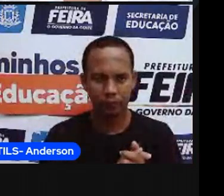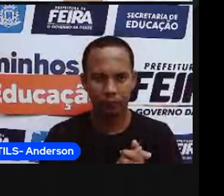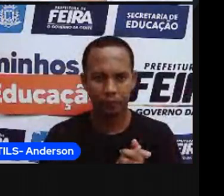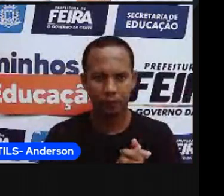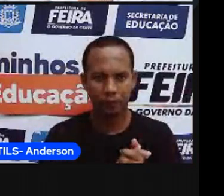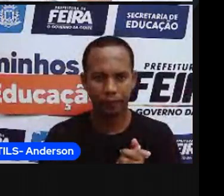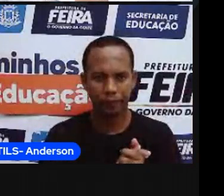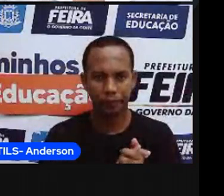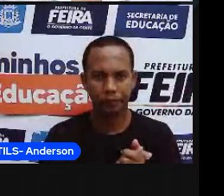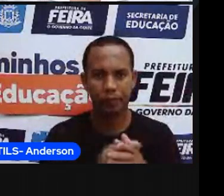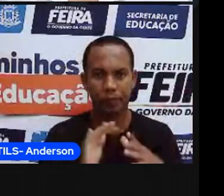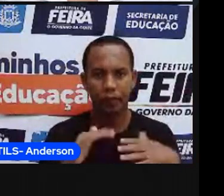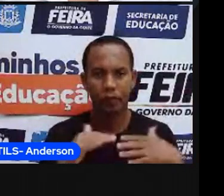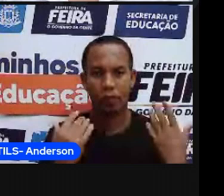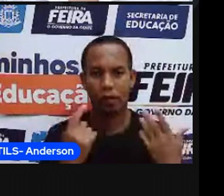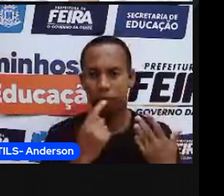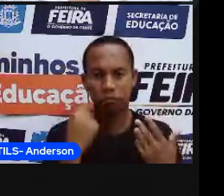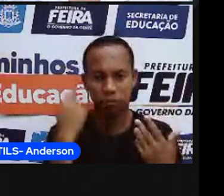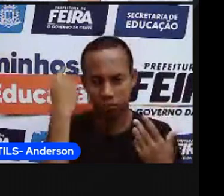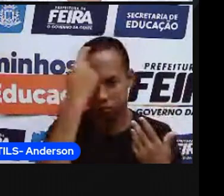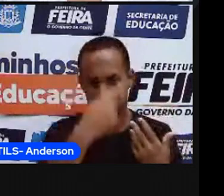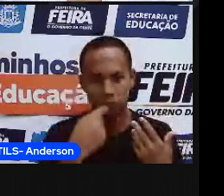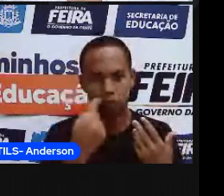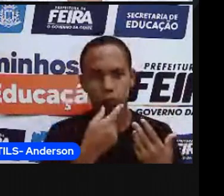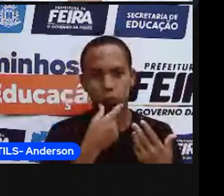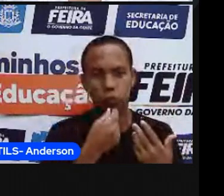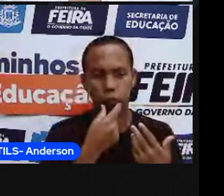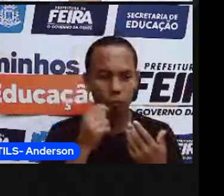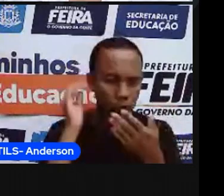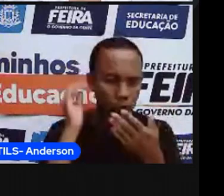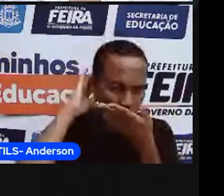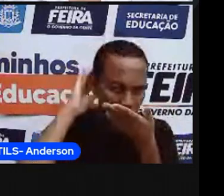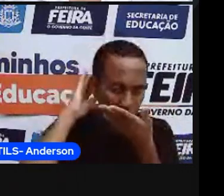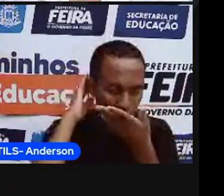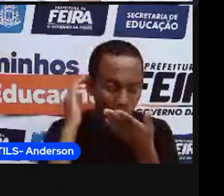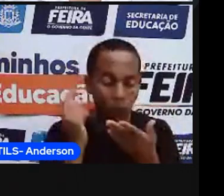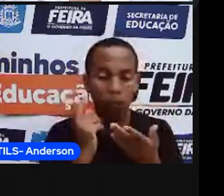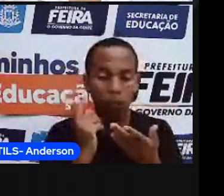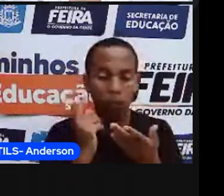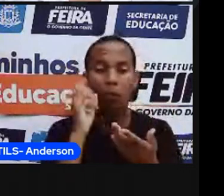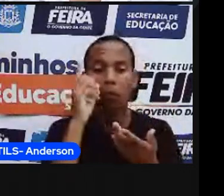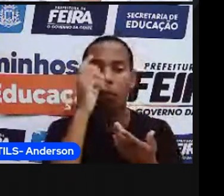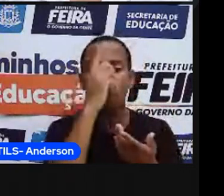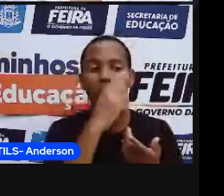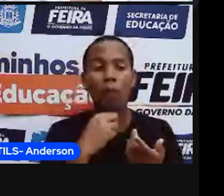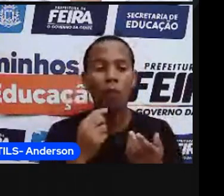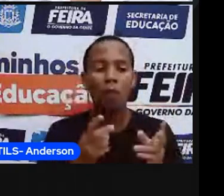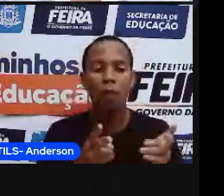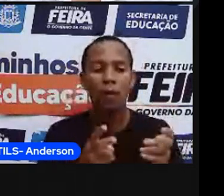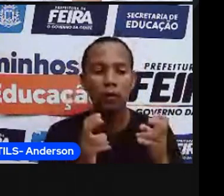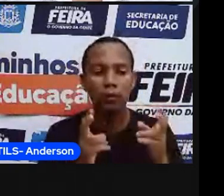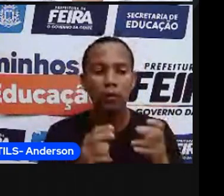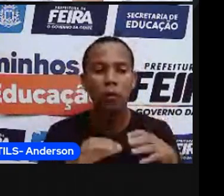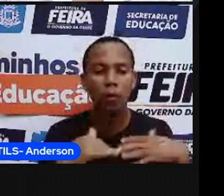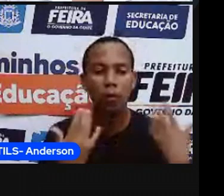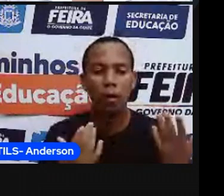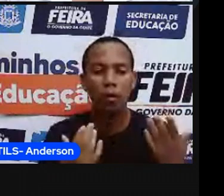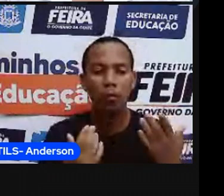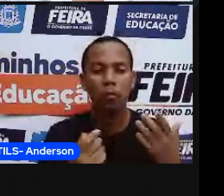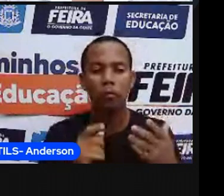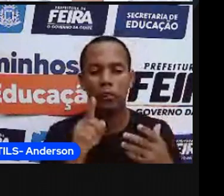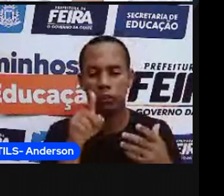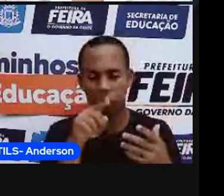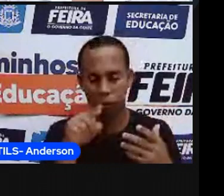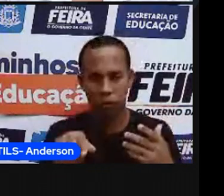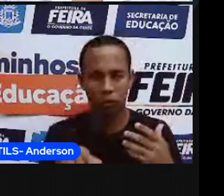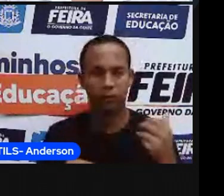Pronto. Qual o semblante do indígena, né? Que está observando o rio? Marque com